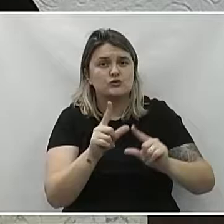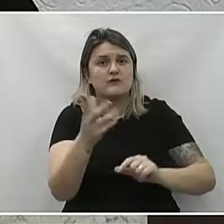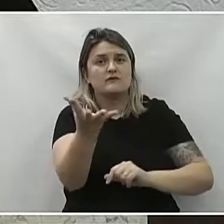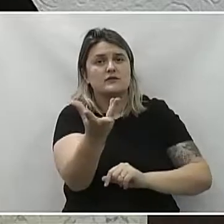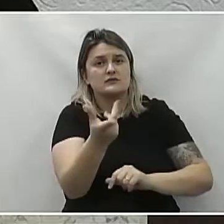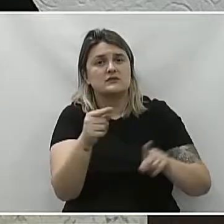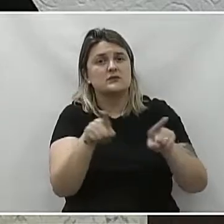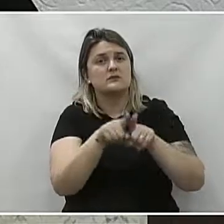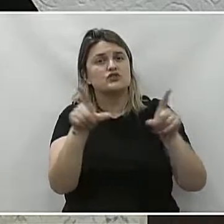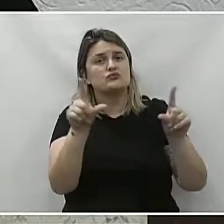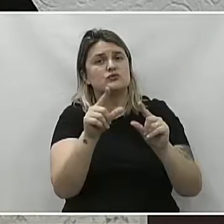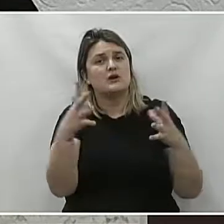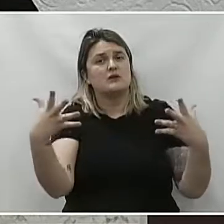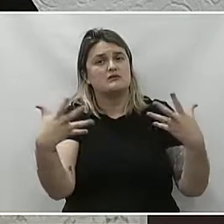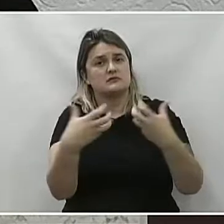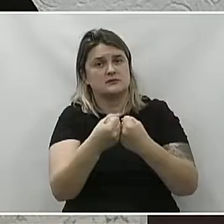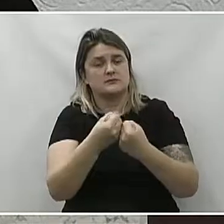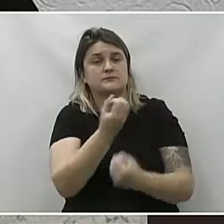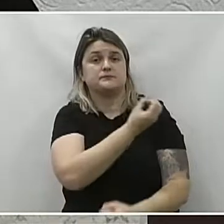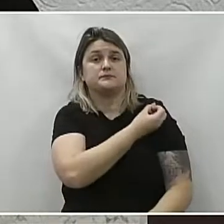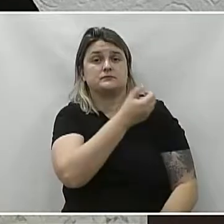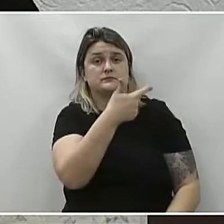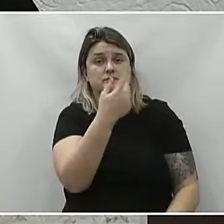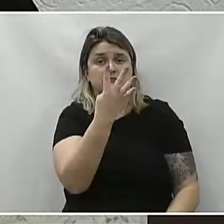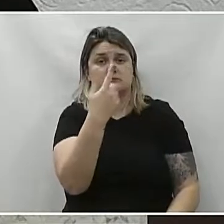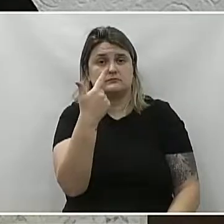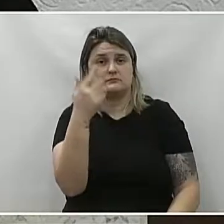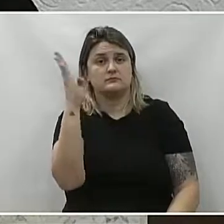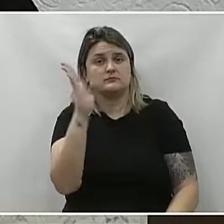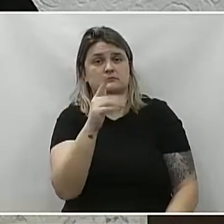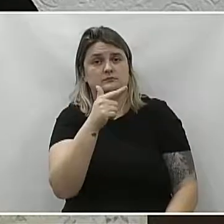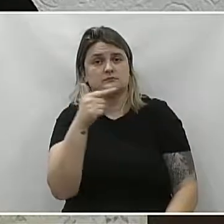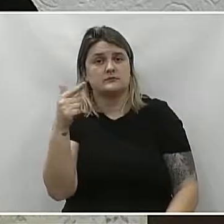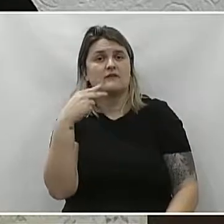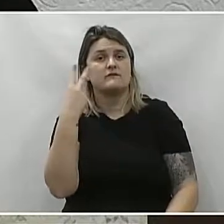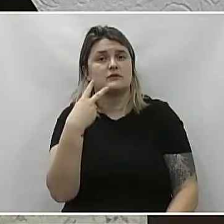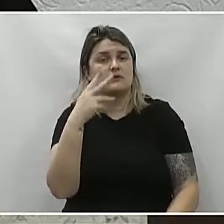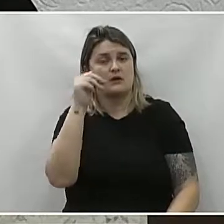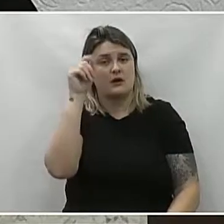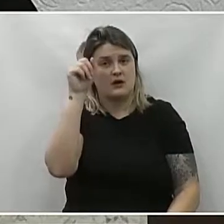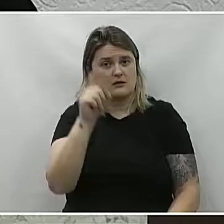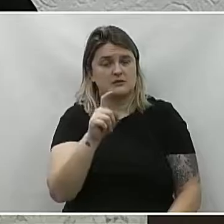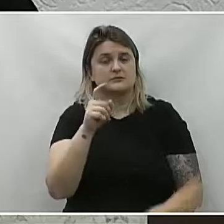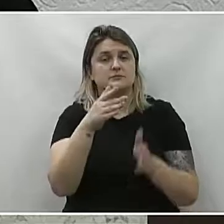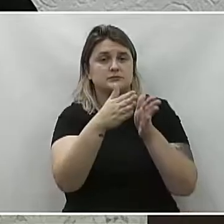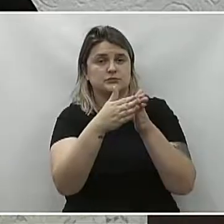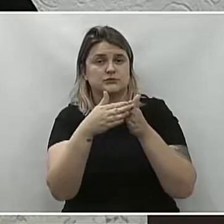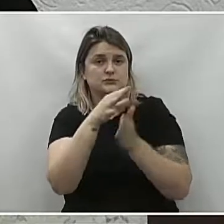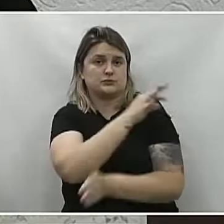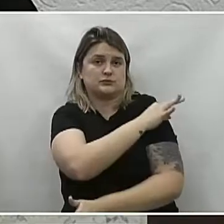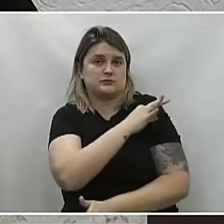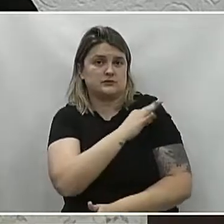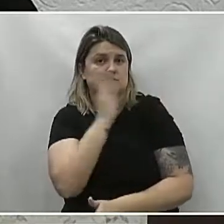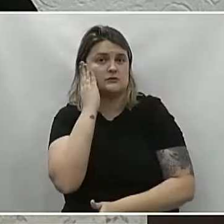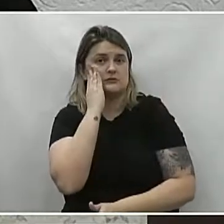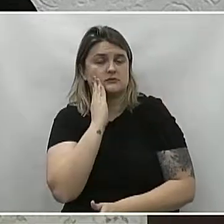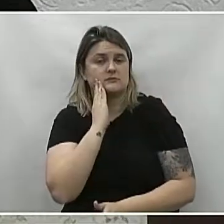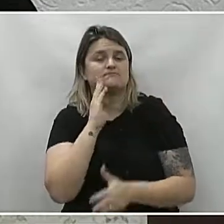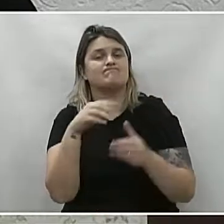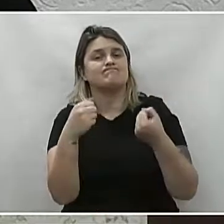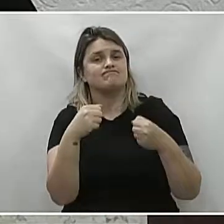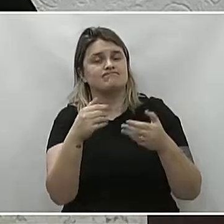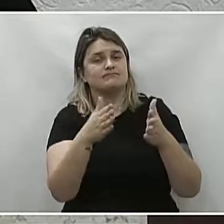de acidentes. Número 242 de 2022, do vereador Alex de Anastácio ao senhor prefeito municipal para